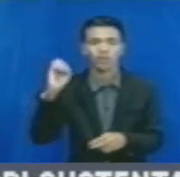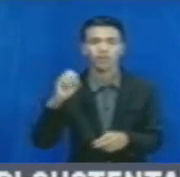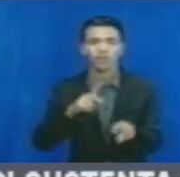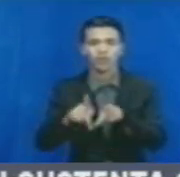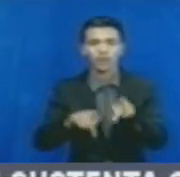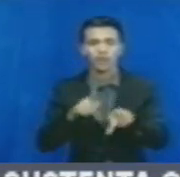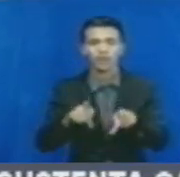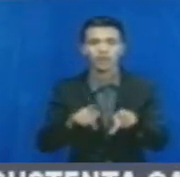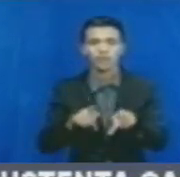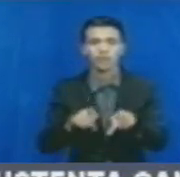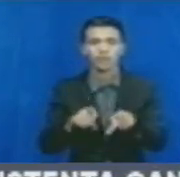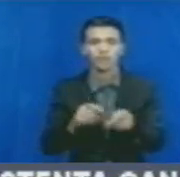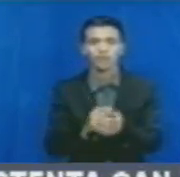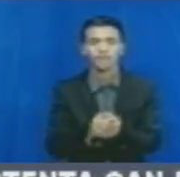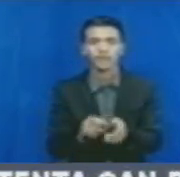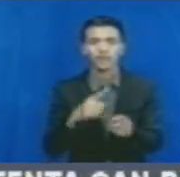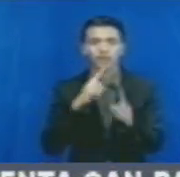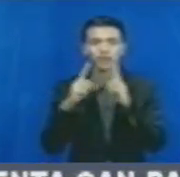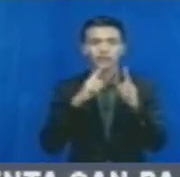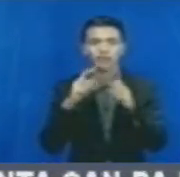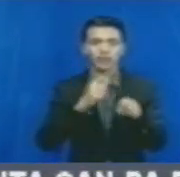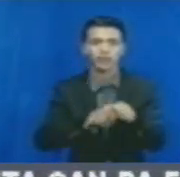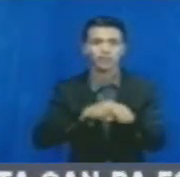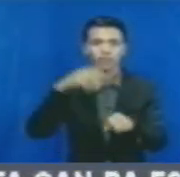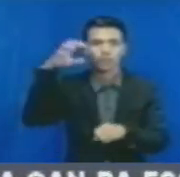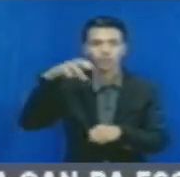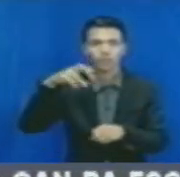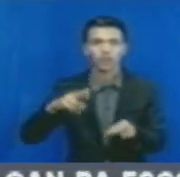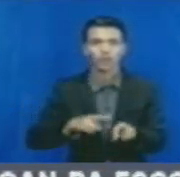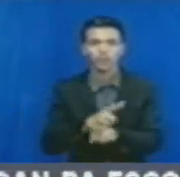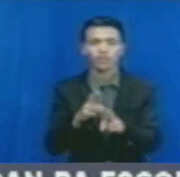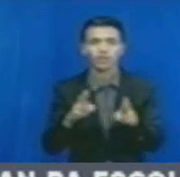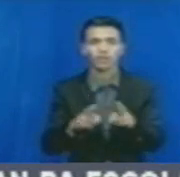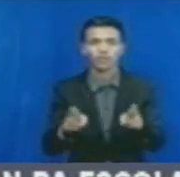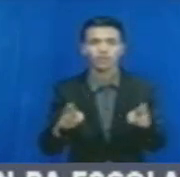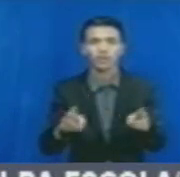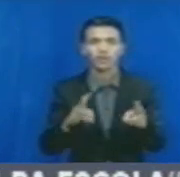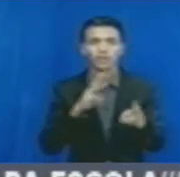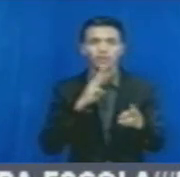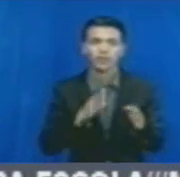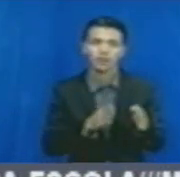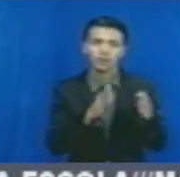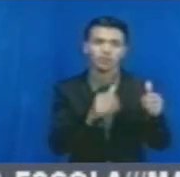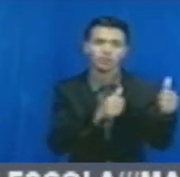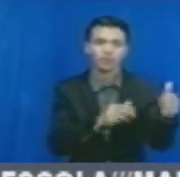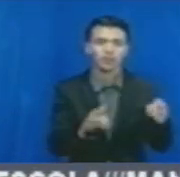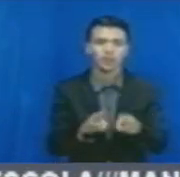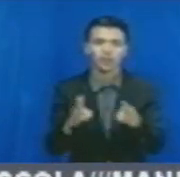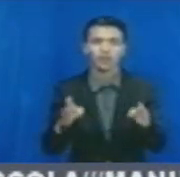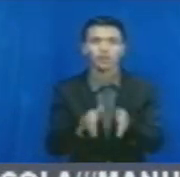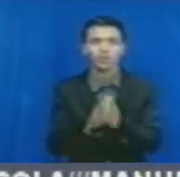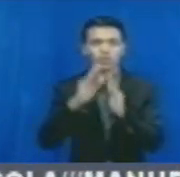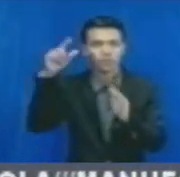Habitante Poviano Martins Sateteng iha tempo udang mota bela halai tuirnya dalam. Tambane husuba governo